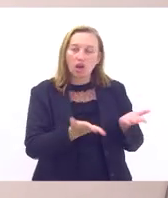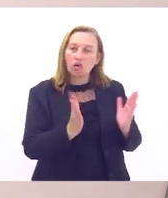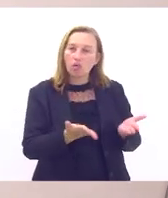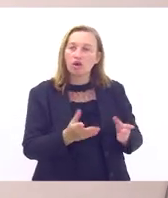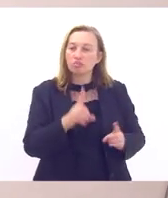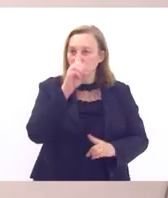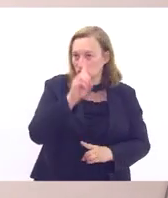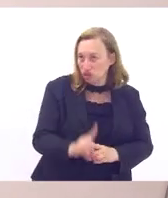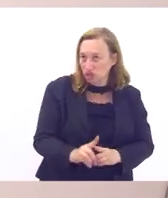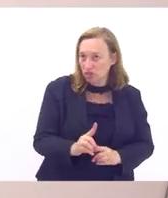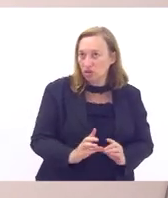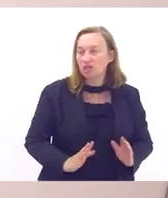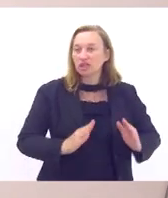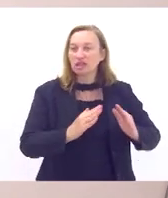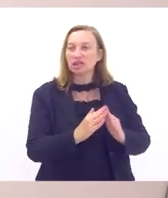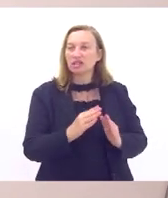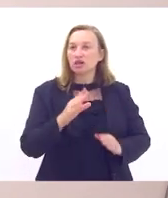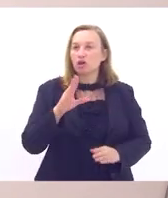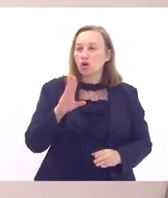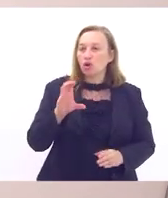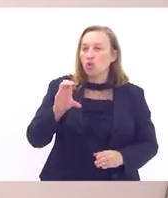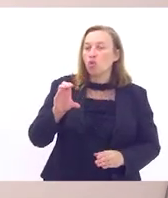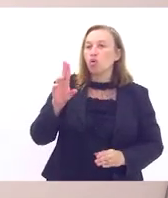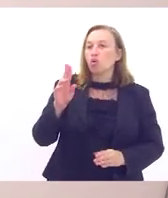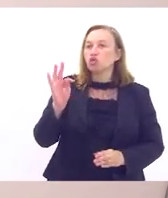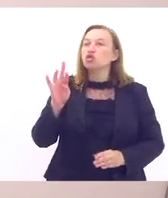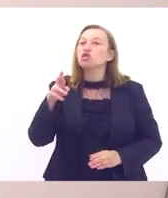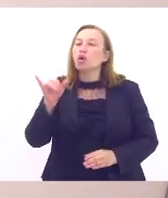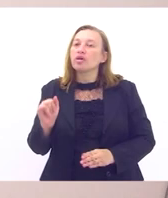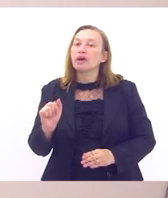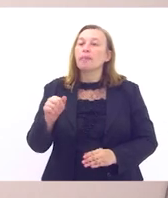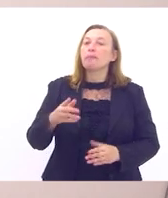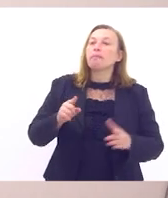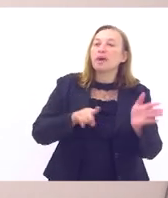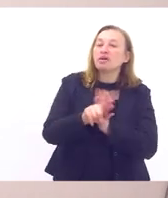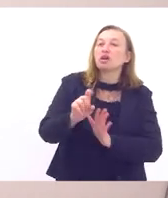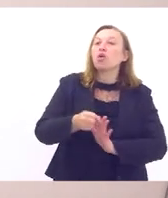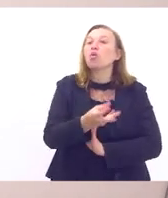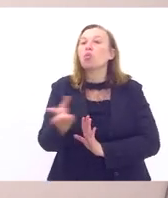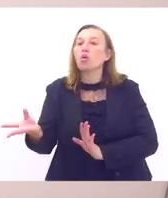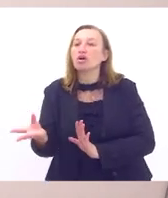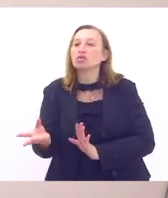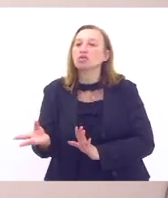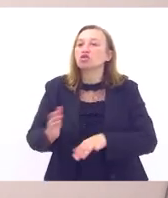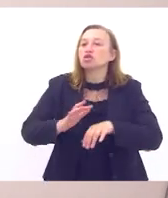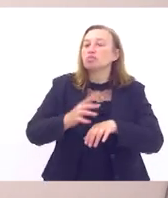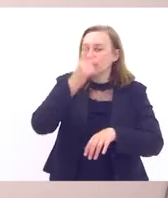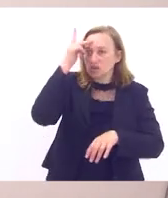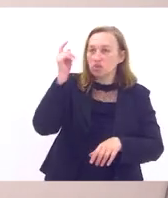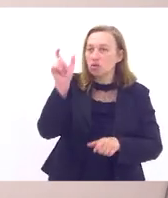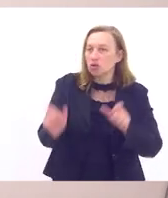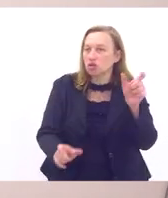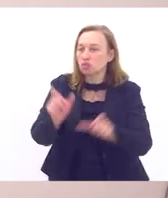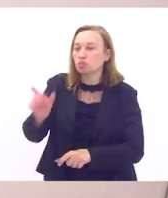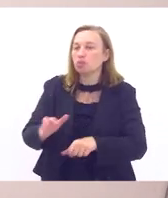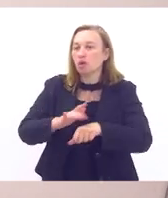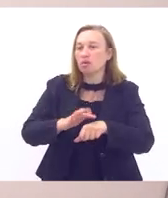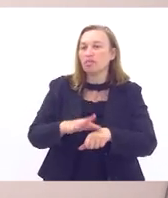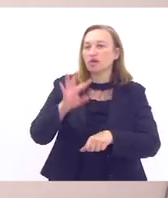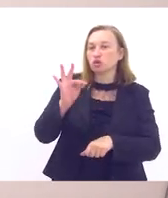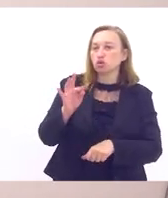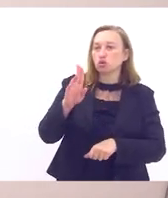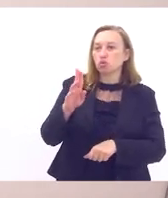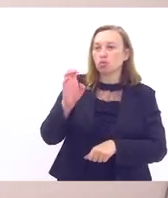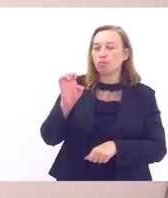o diretor da nossa casa de custódia lá, perguntando quantos casos de tuberculose você tem aí hoje. Aí ele falou, ele acabou de